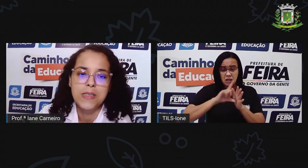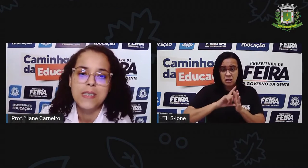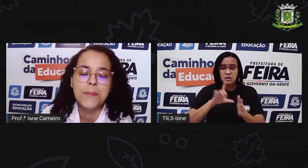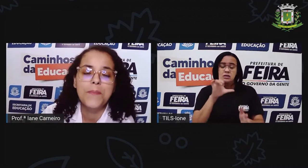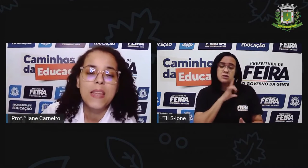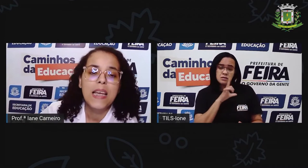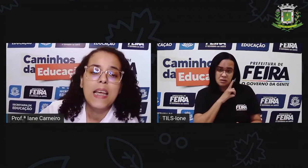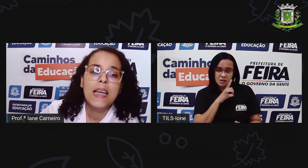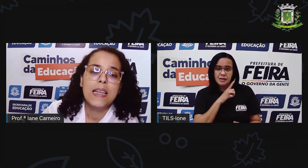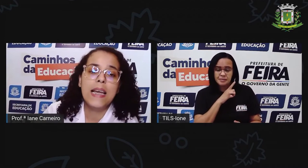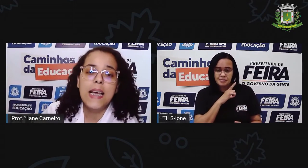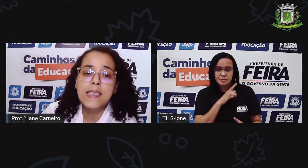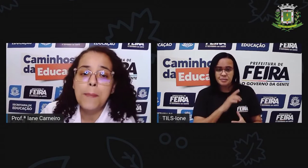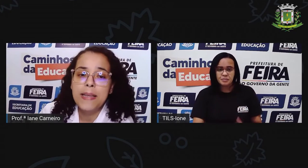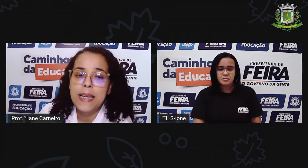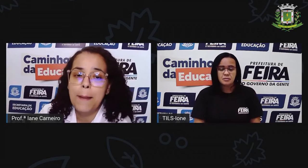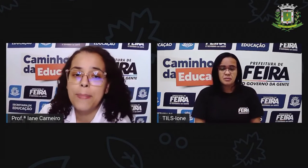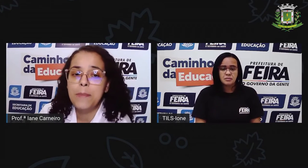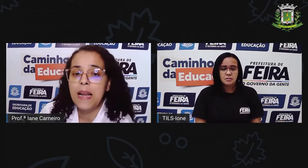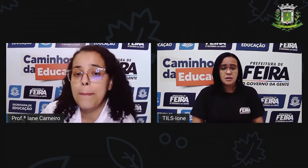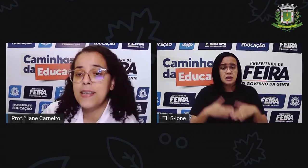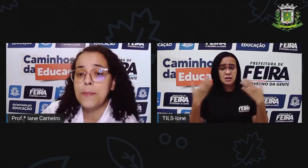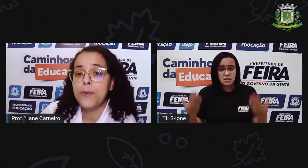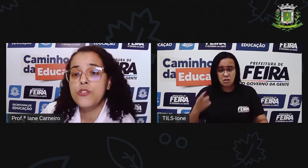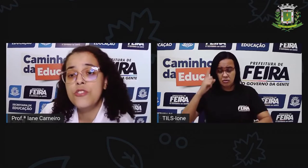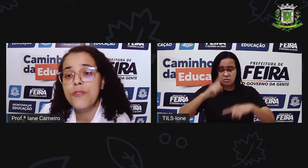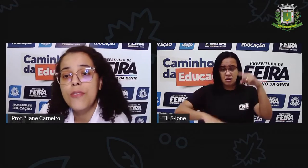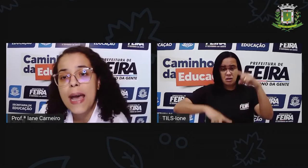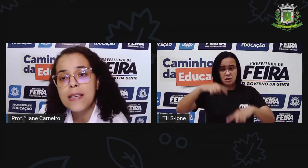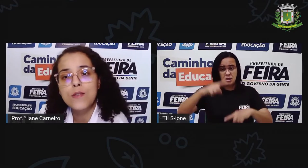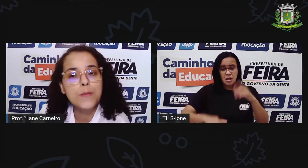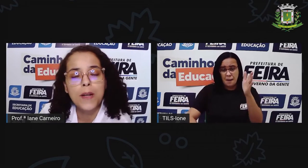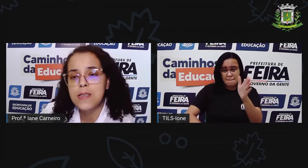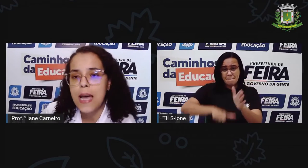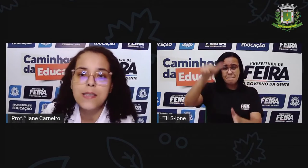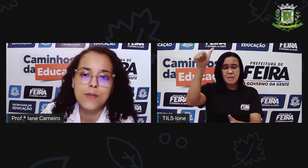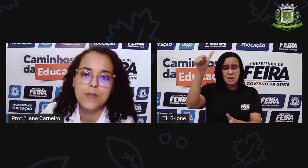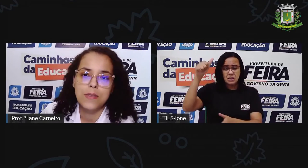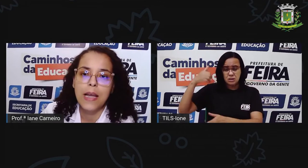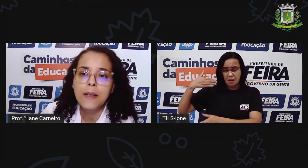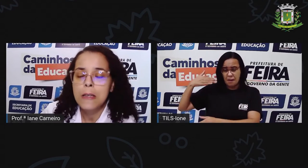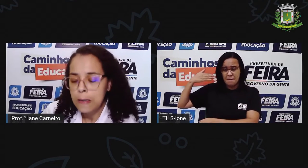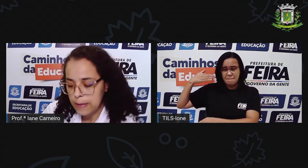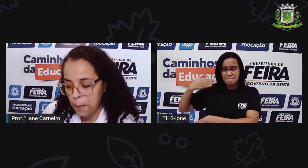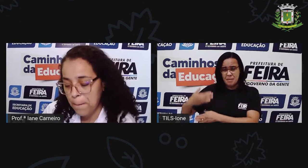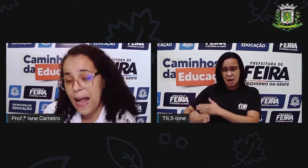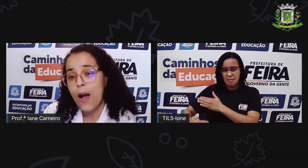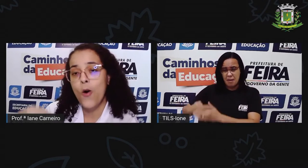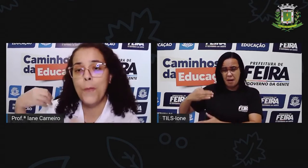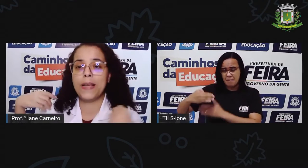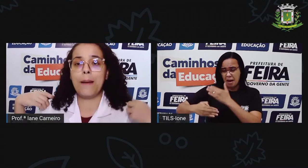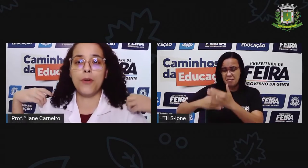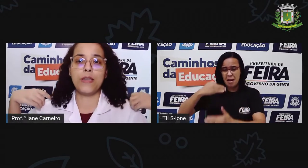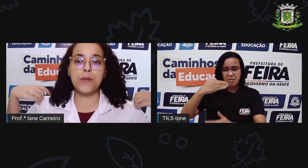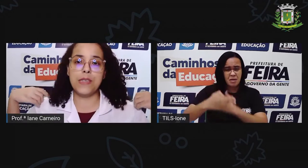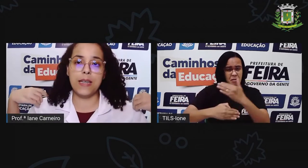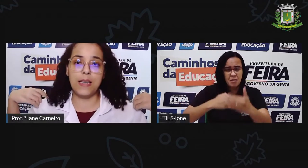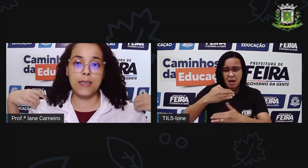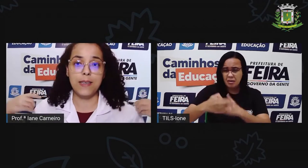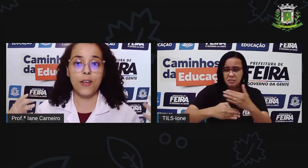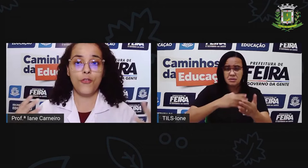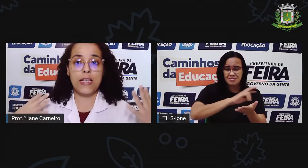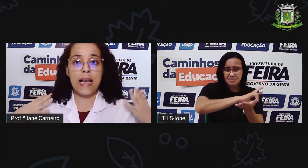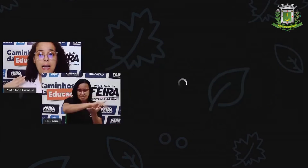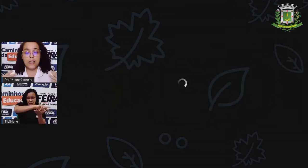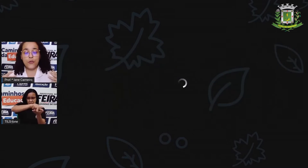outras coisas. E essa matéria-prima, ela passa por diversos processos, né? Então, para a roupa que a Pró está usando